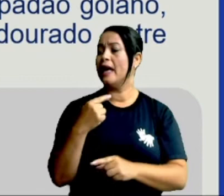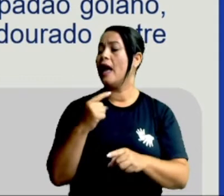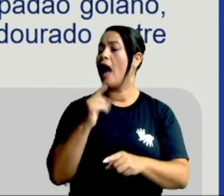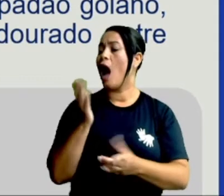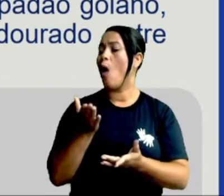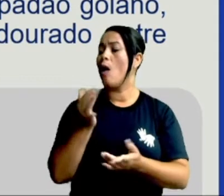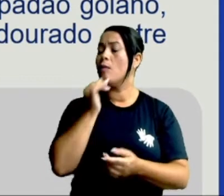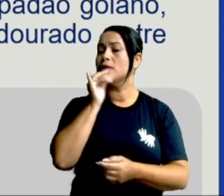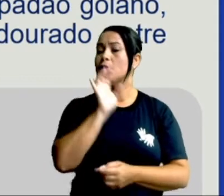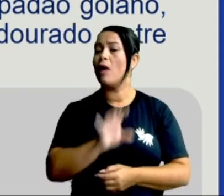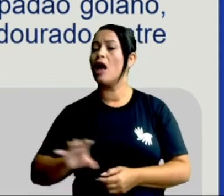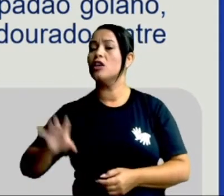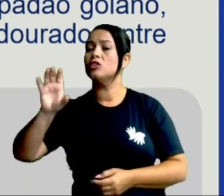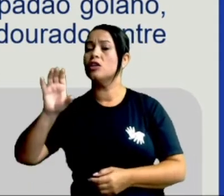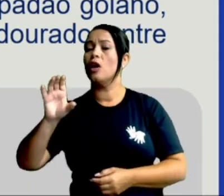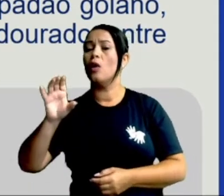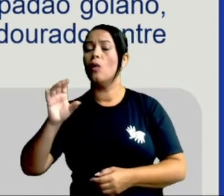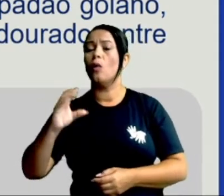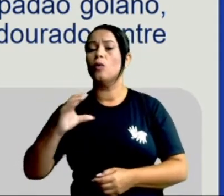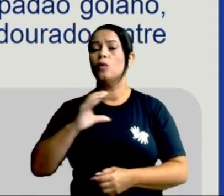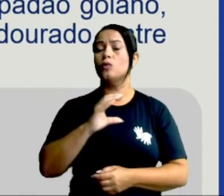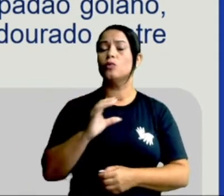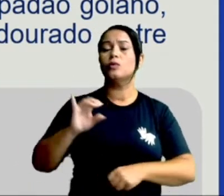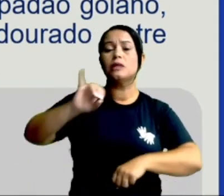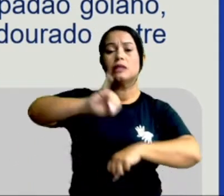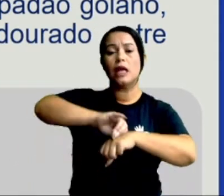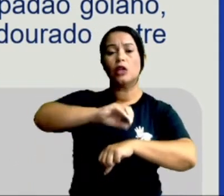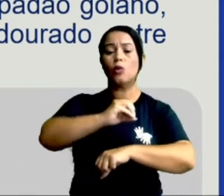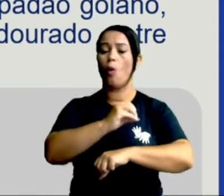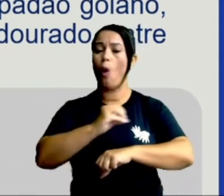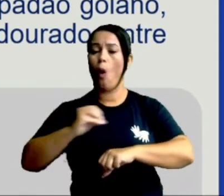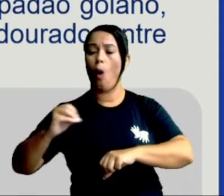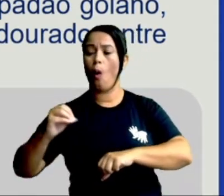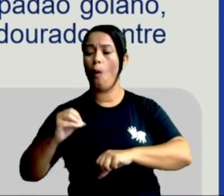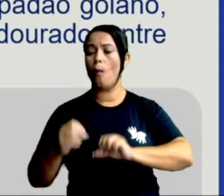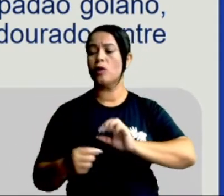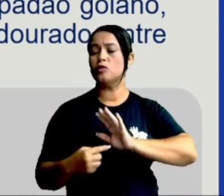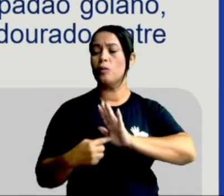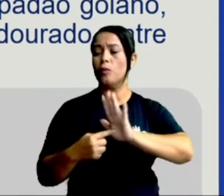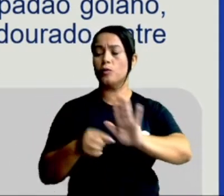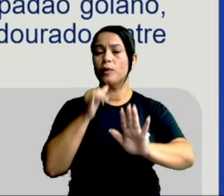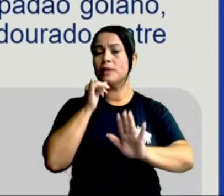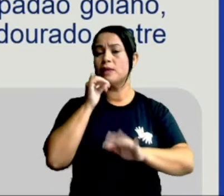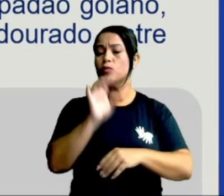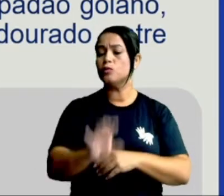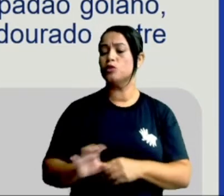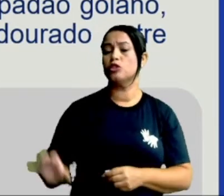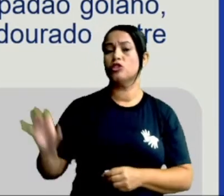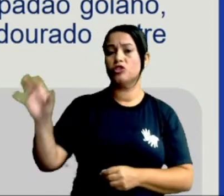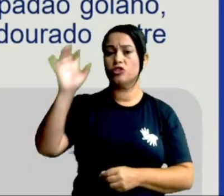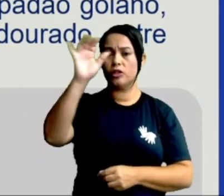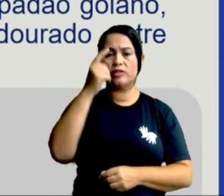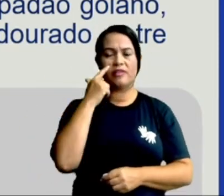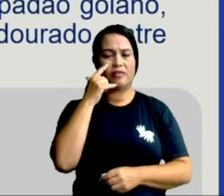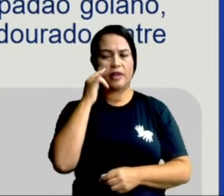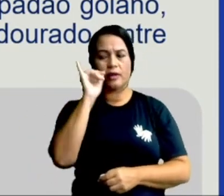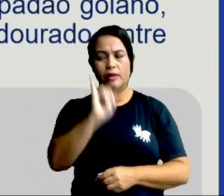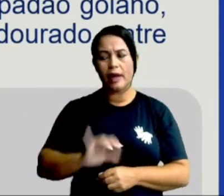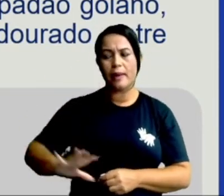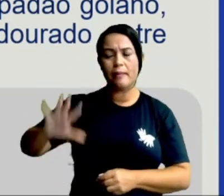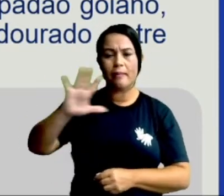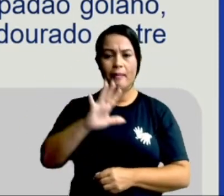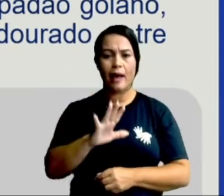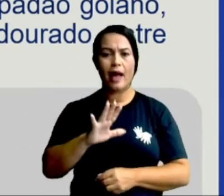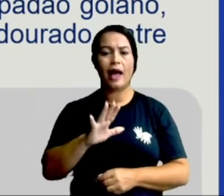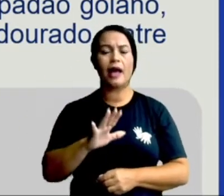Seguindo para a região centro-oeste, onde está aí representado pelos estados, né, que a gente está vendo aqui na imagem, Mato